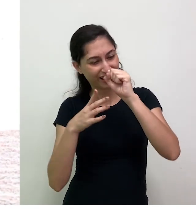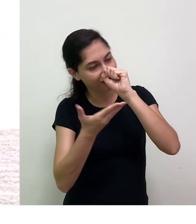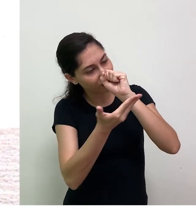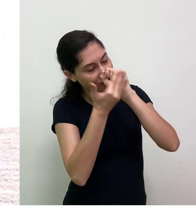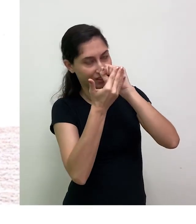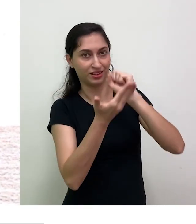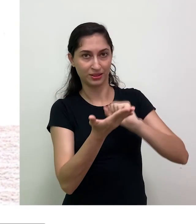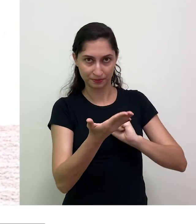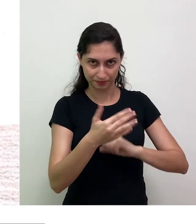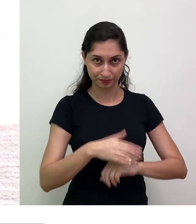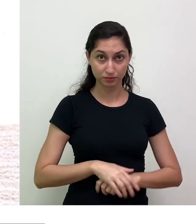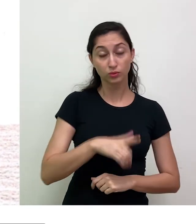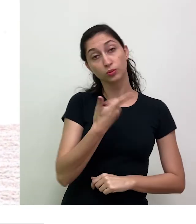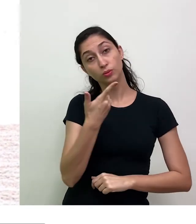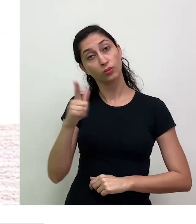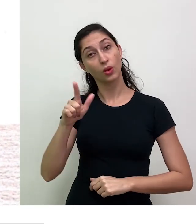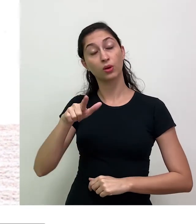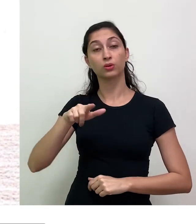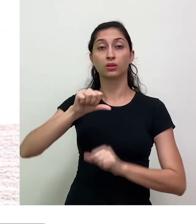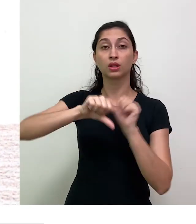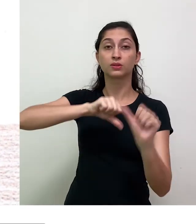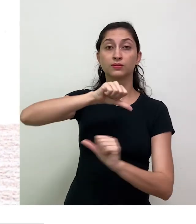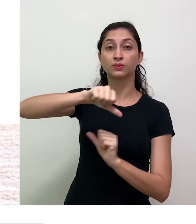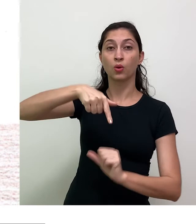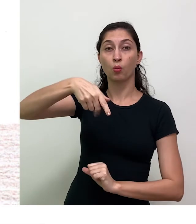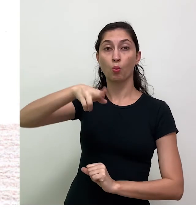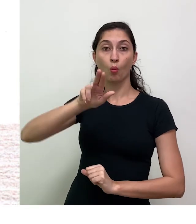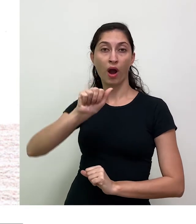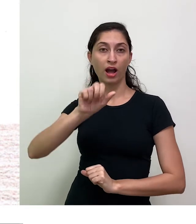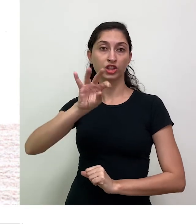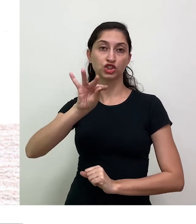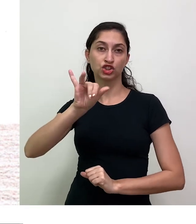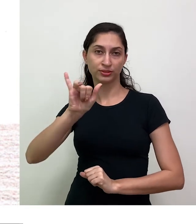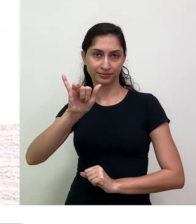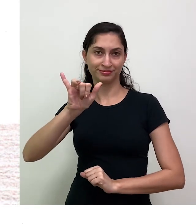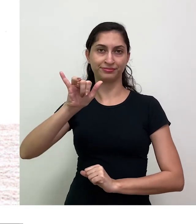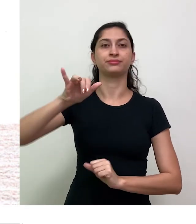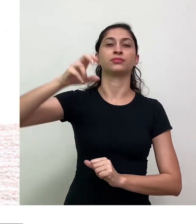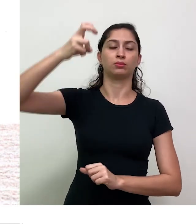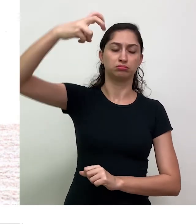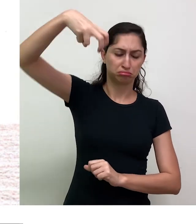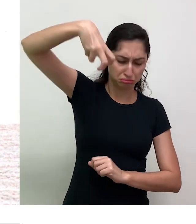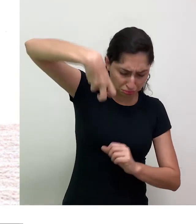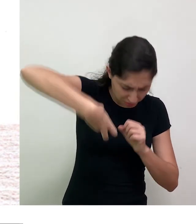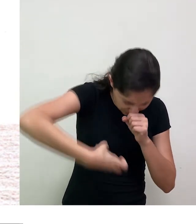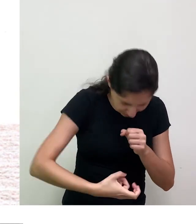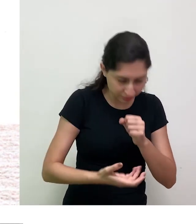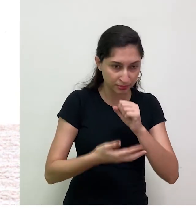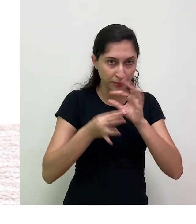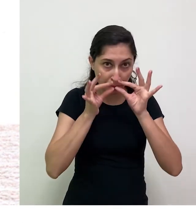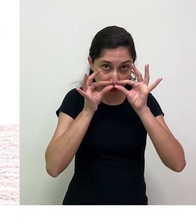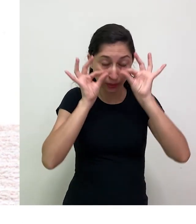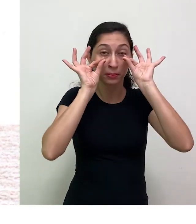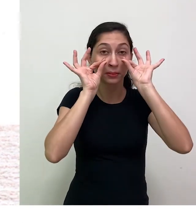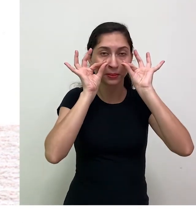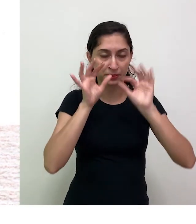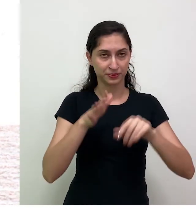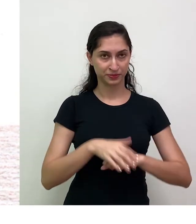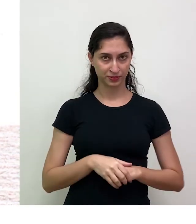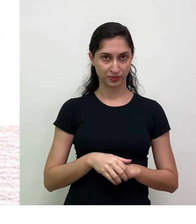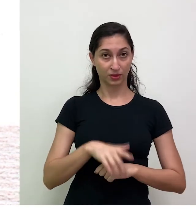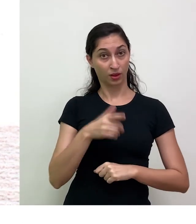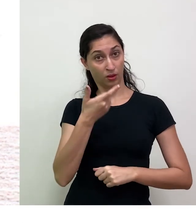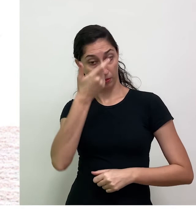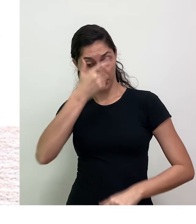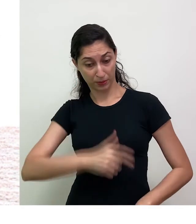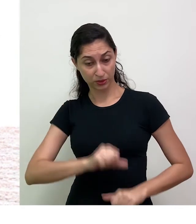coati e pulou, mas a ponta do nariz bateu no chão e dobrou. Por isso, o coati tem o nariz arrebitado. Outro